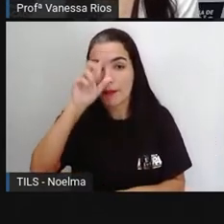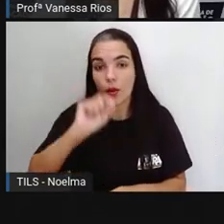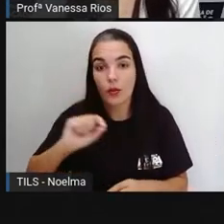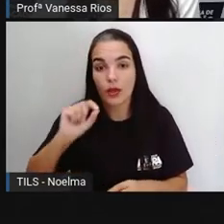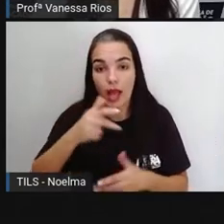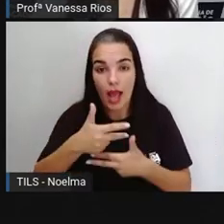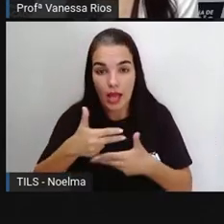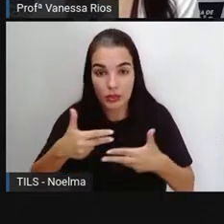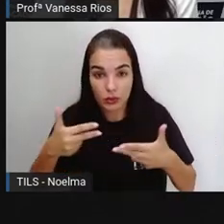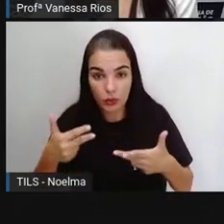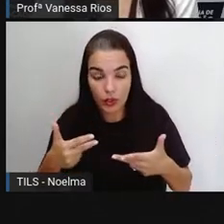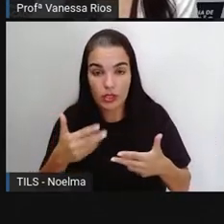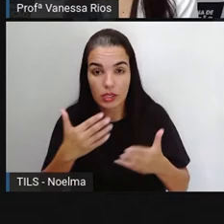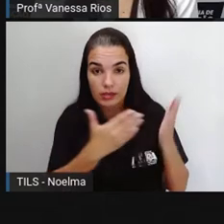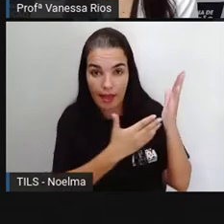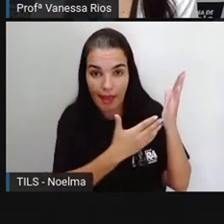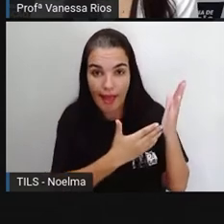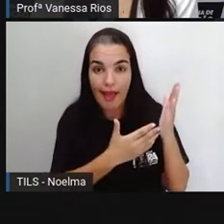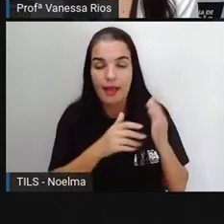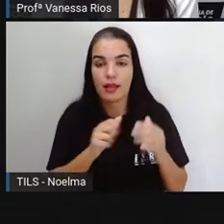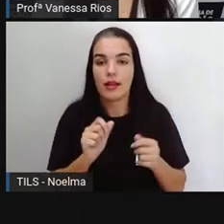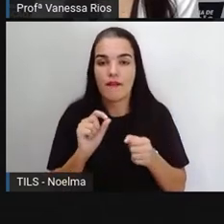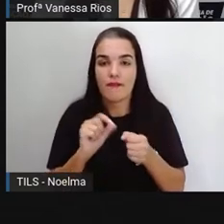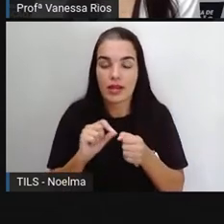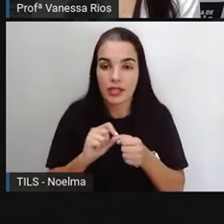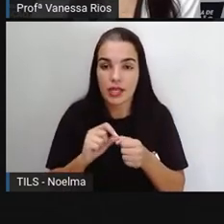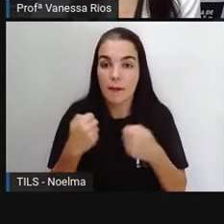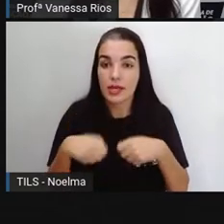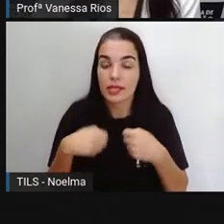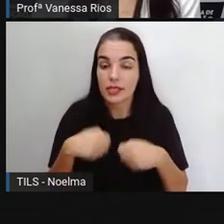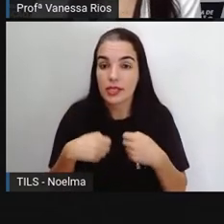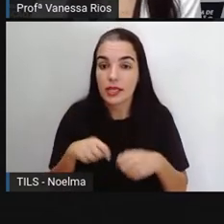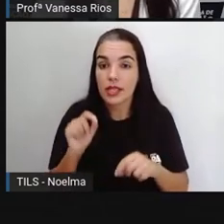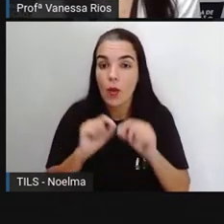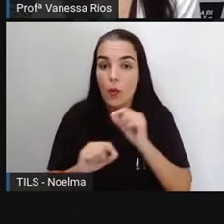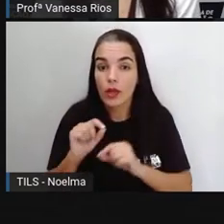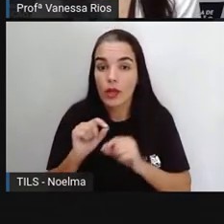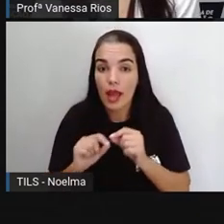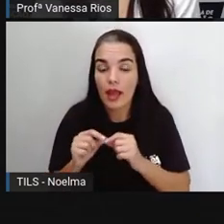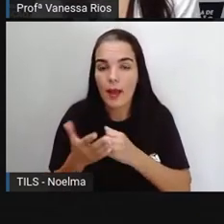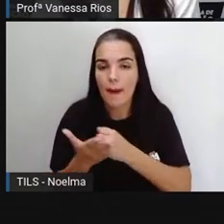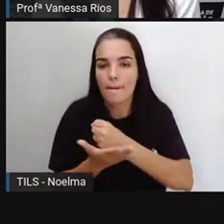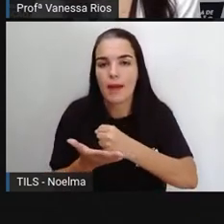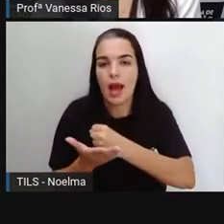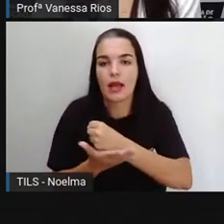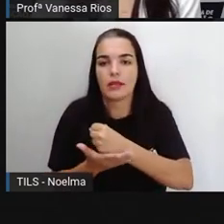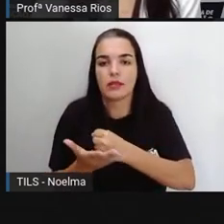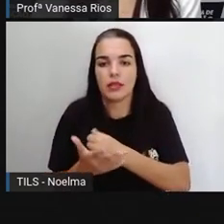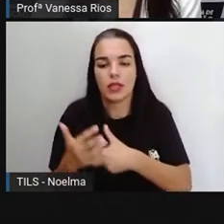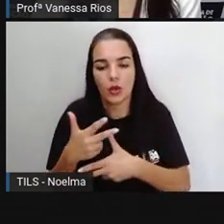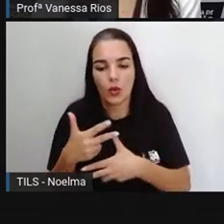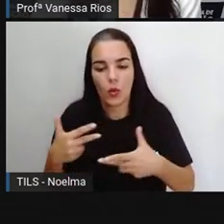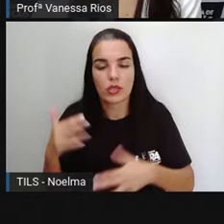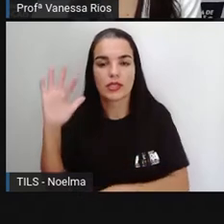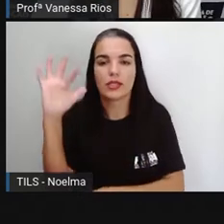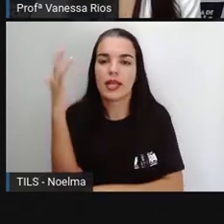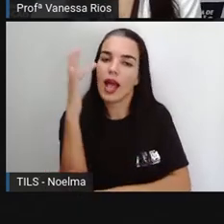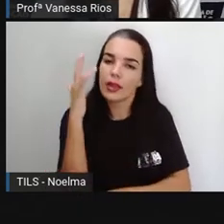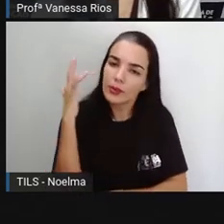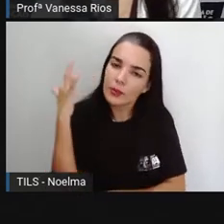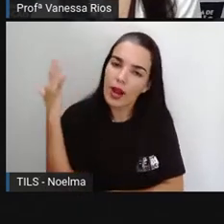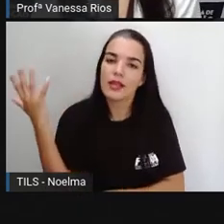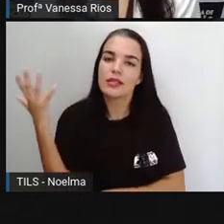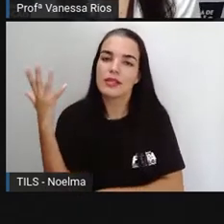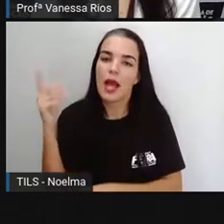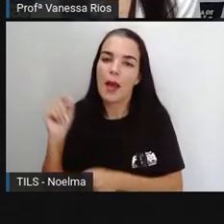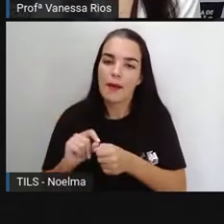que os materiais artificiais, eles precisam de matéria-prima. Eles precisam de materiais naturais